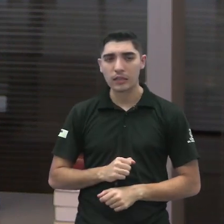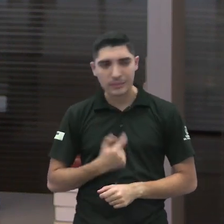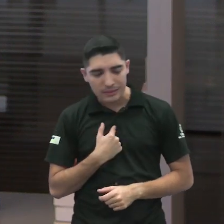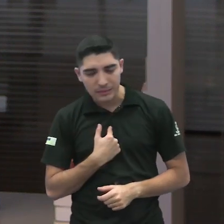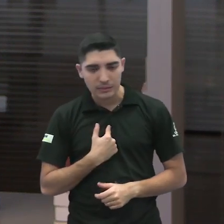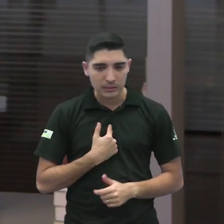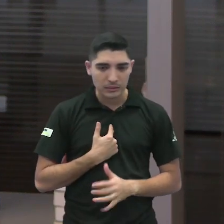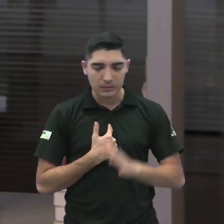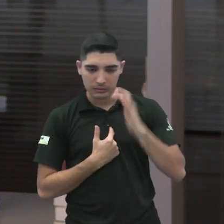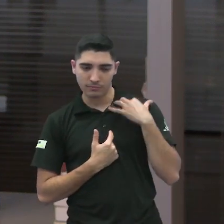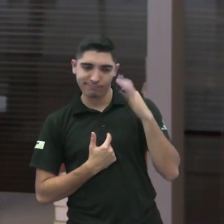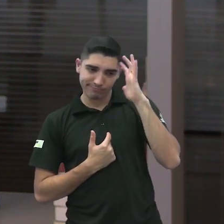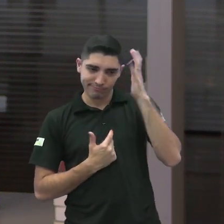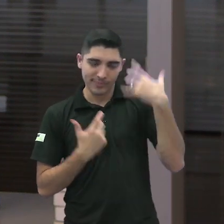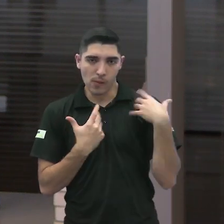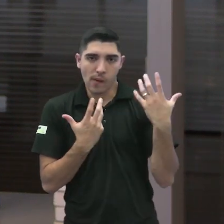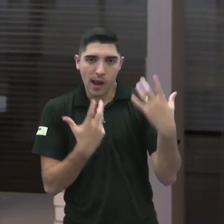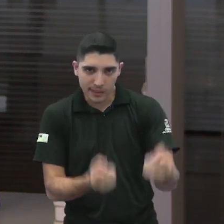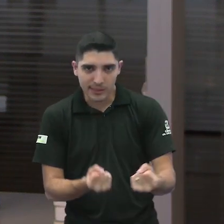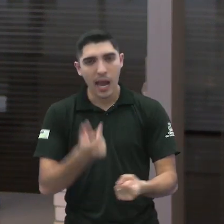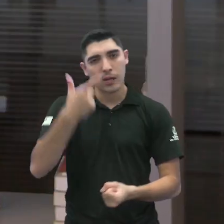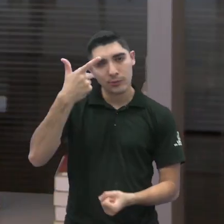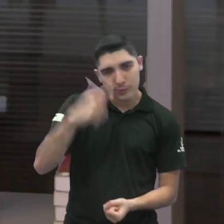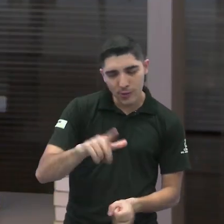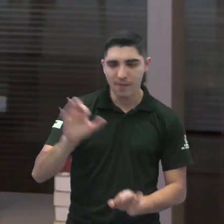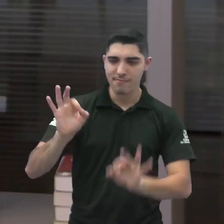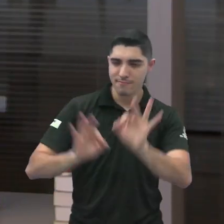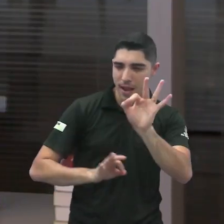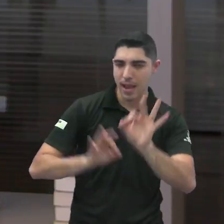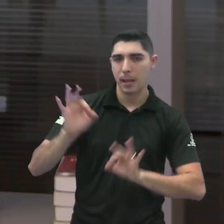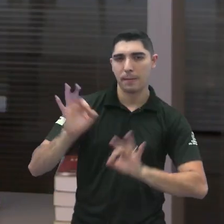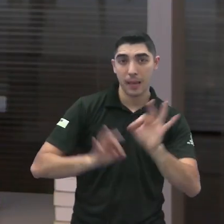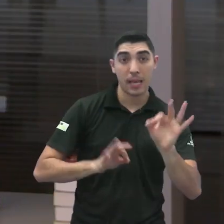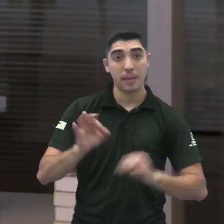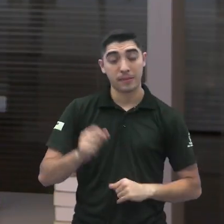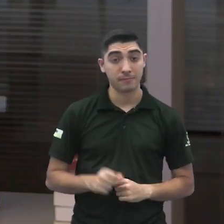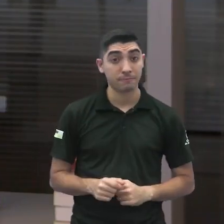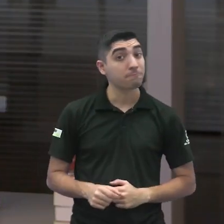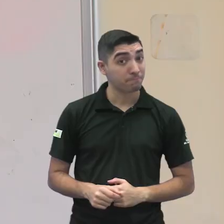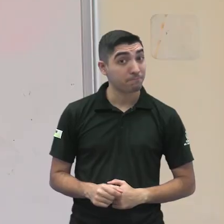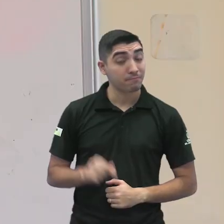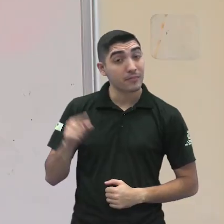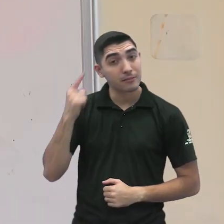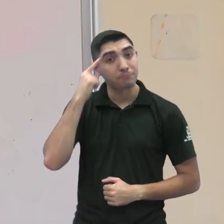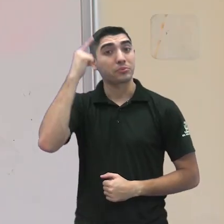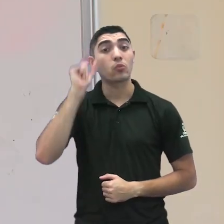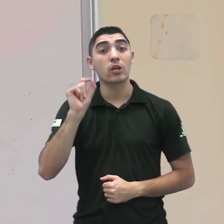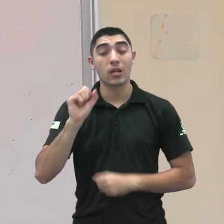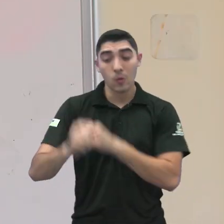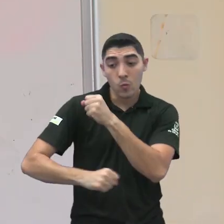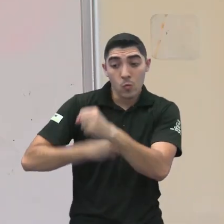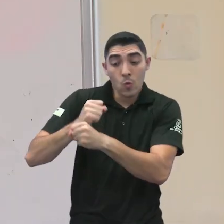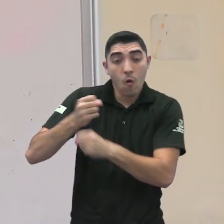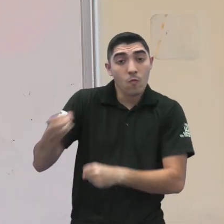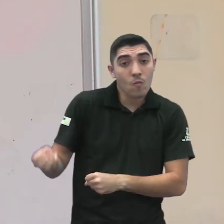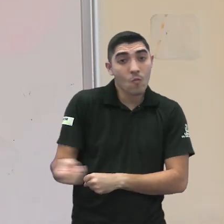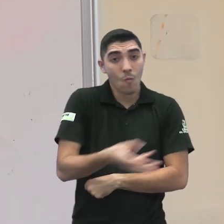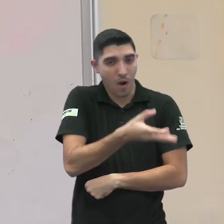novo. E aí foi quando a gente recomeça e aí pega tudo do zero de novo. E esse ato de sempre